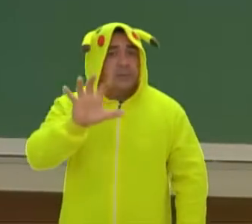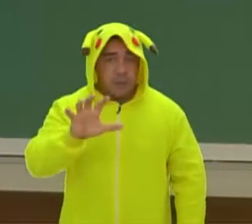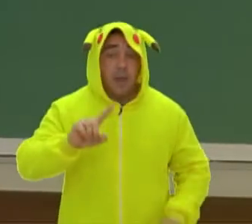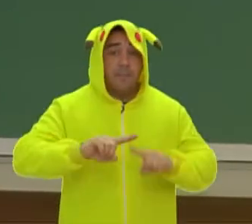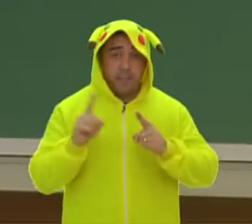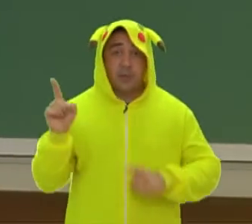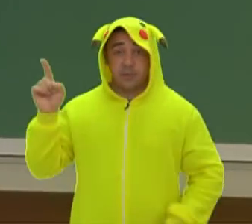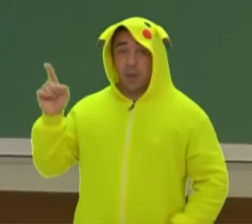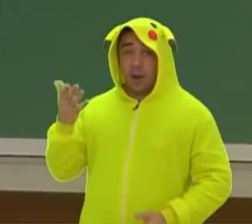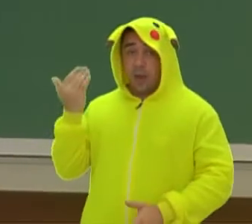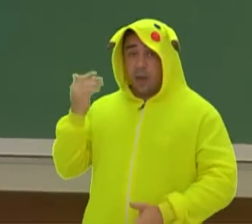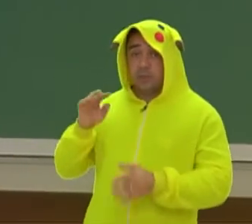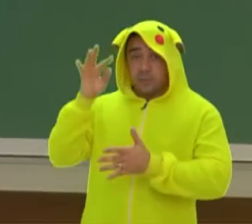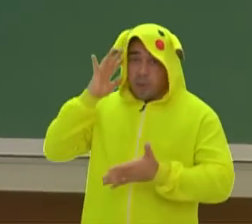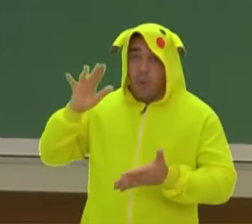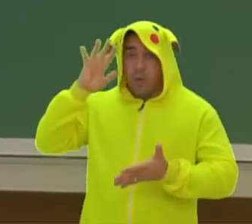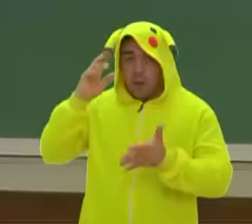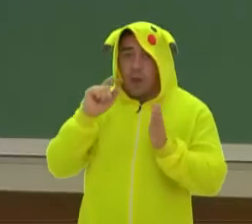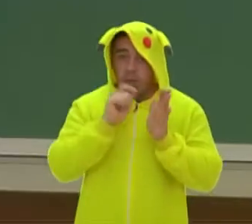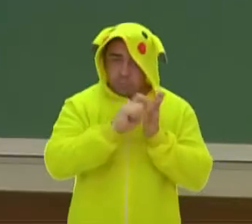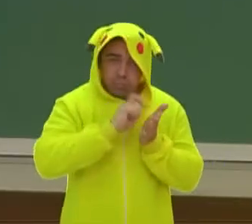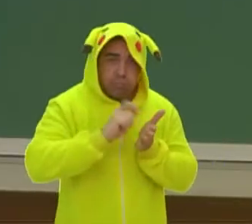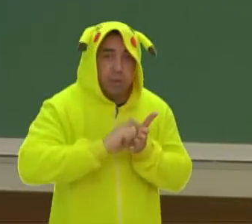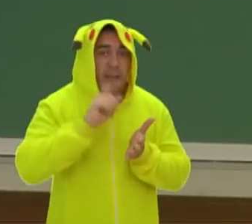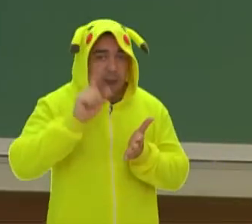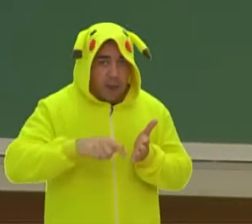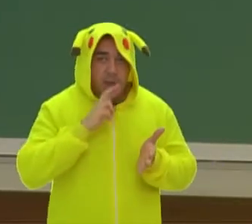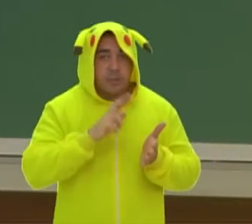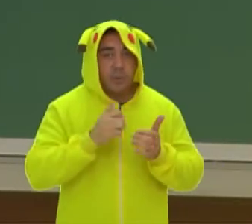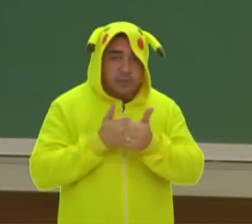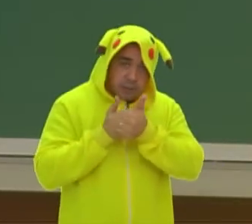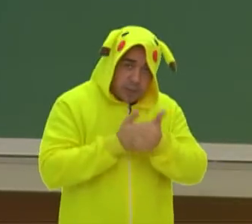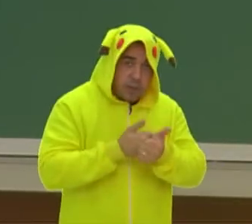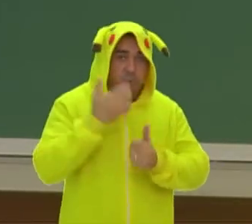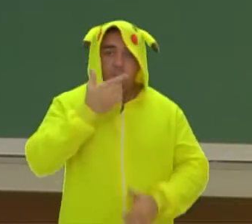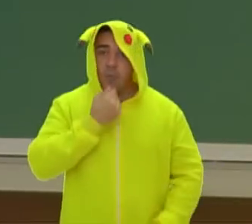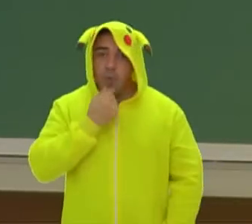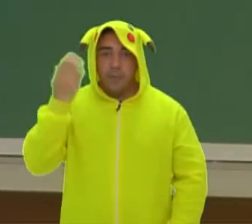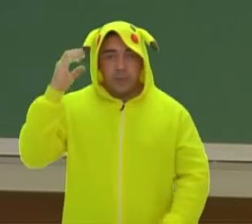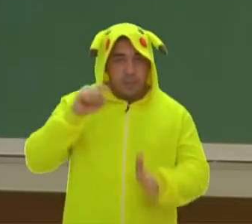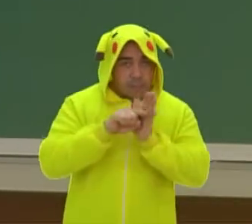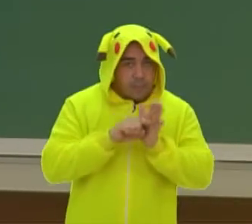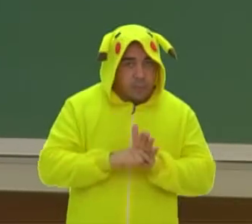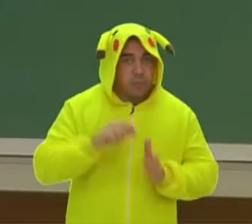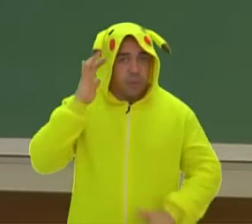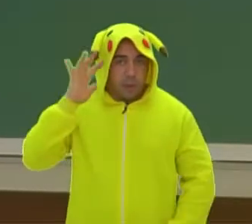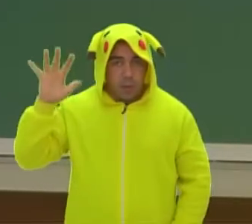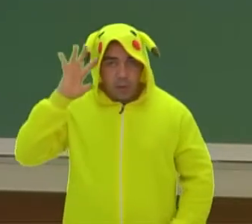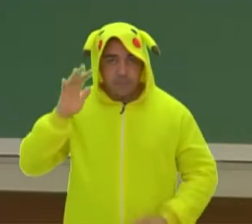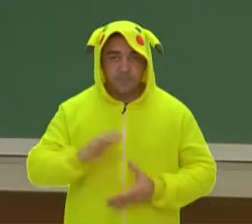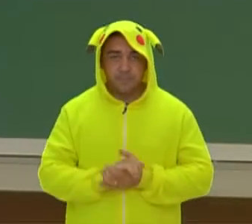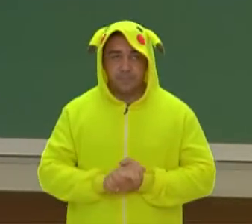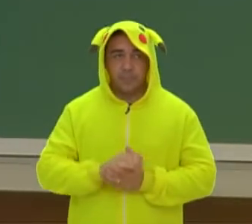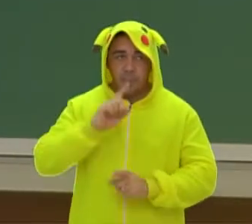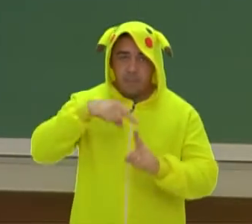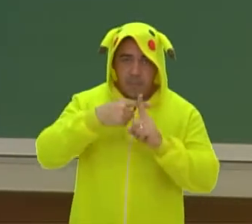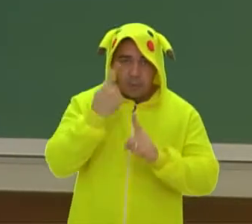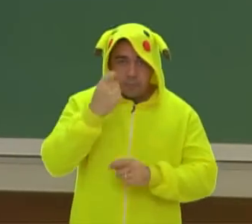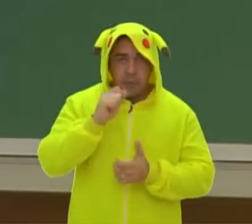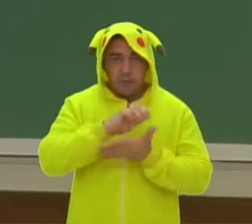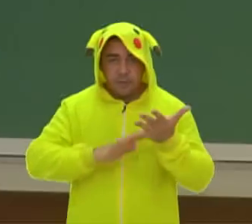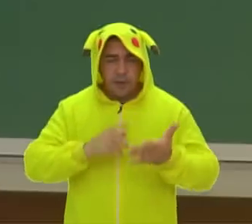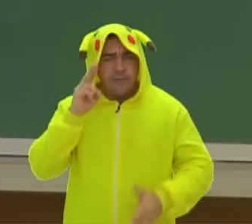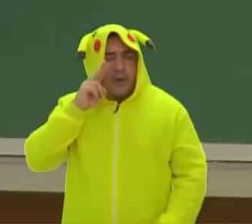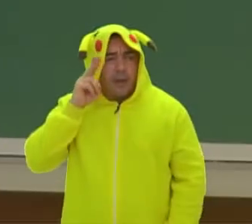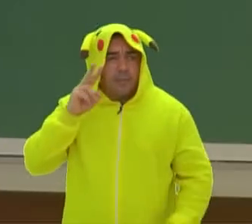que estão aqui, a letra B é o que está de acordo com o cientista, né, que pensou na teoria. Mais um aqui, gente. Vamos relembrar,